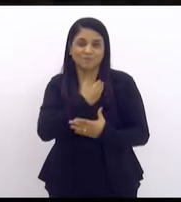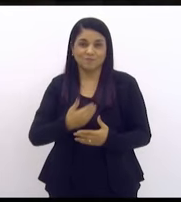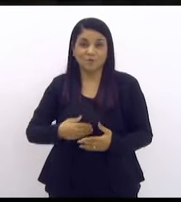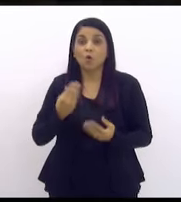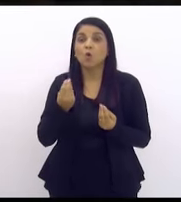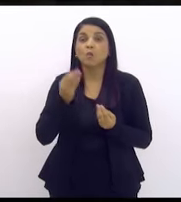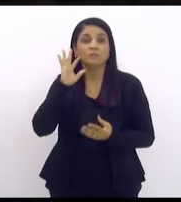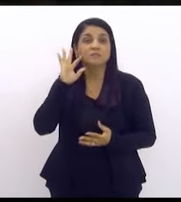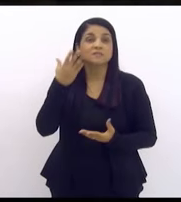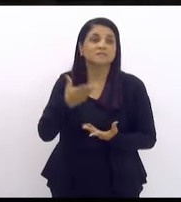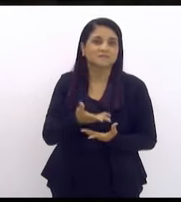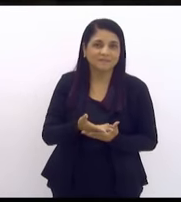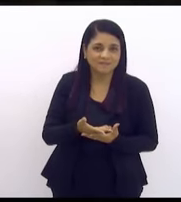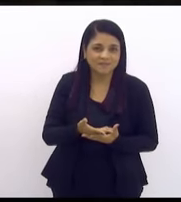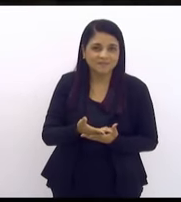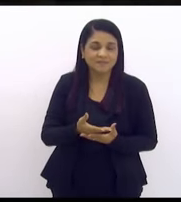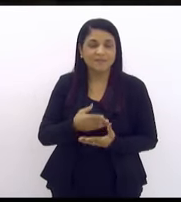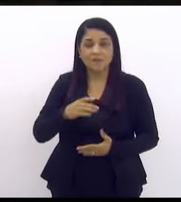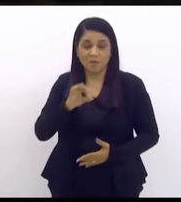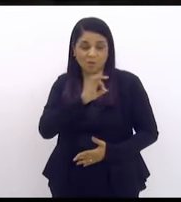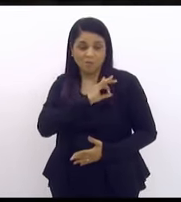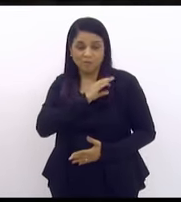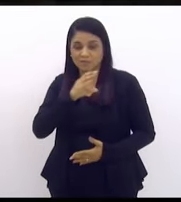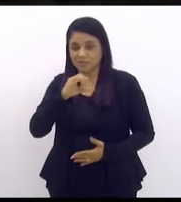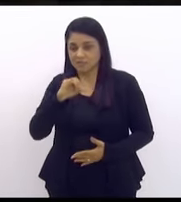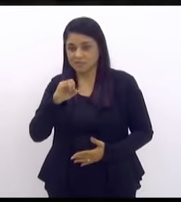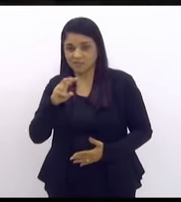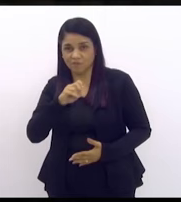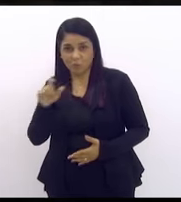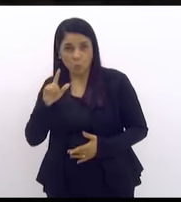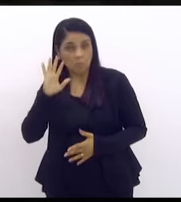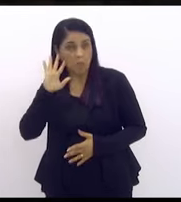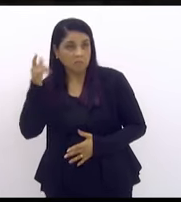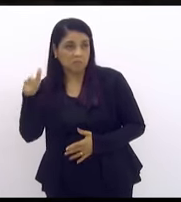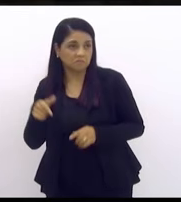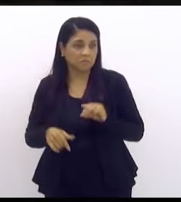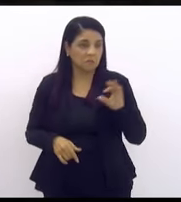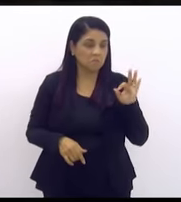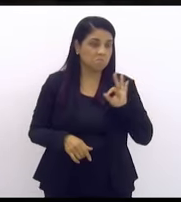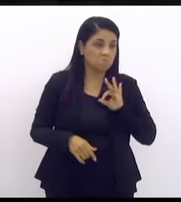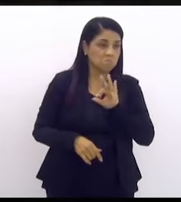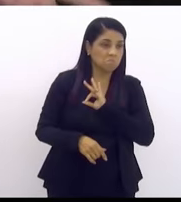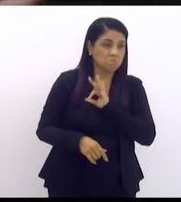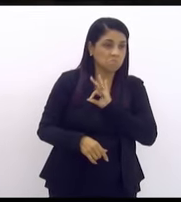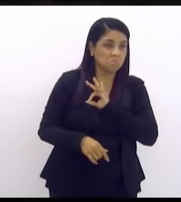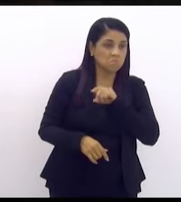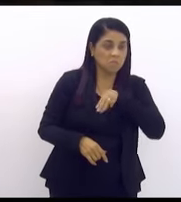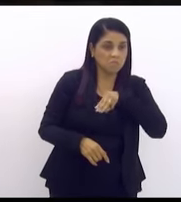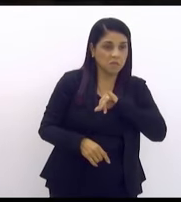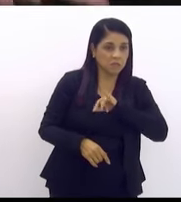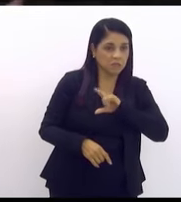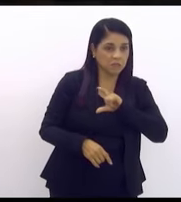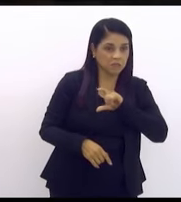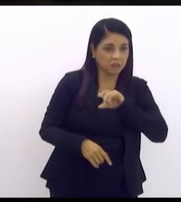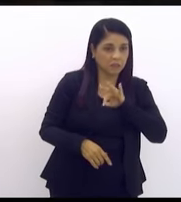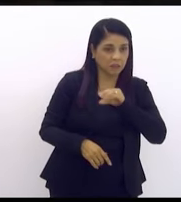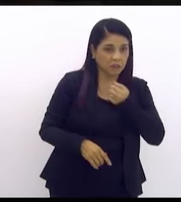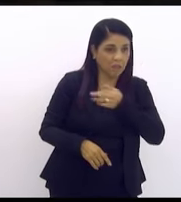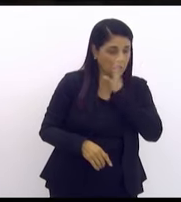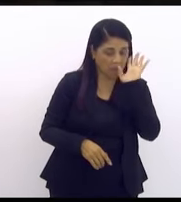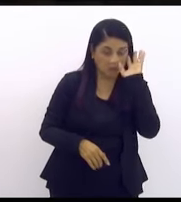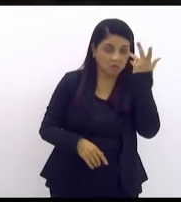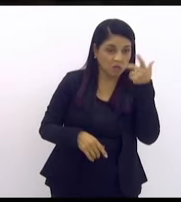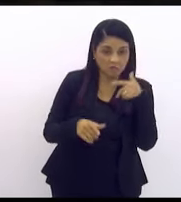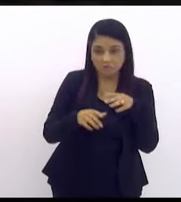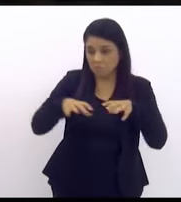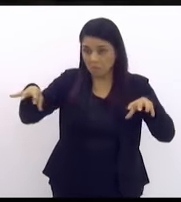as coisas? Polícia Civil decide o que quer, militar decide o que quer, governador induz isso politicamente